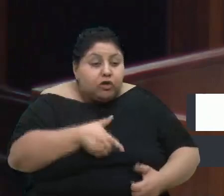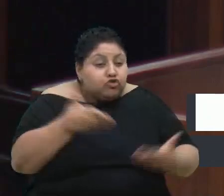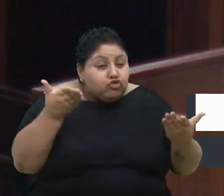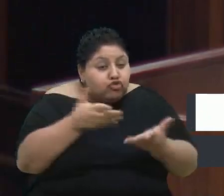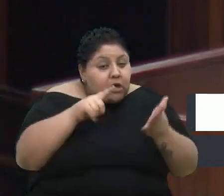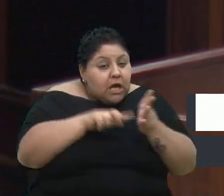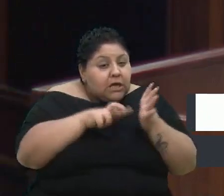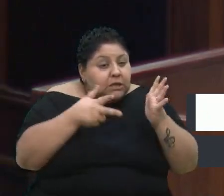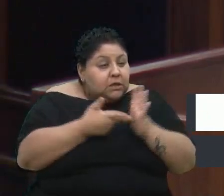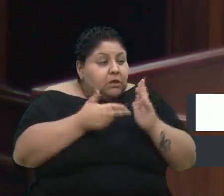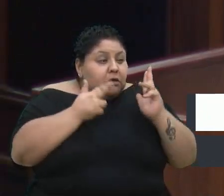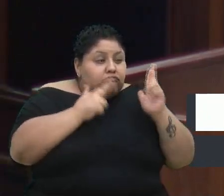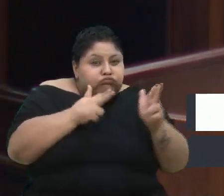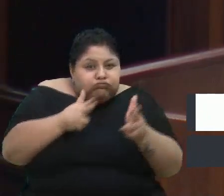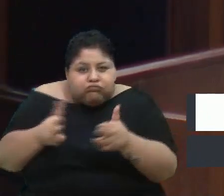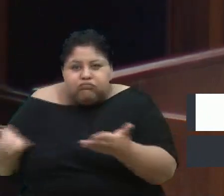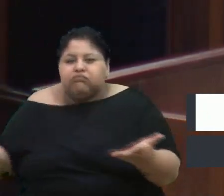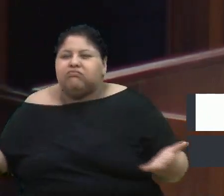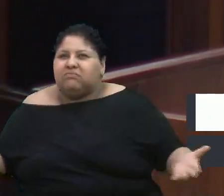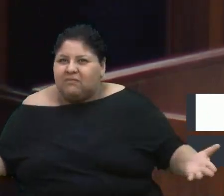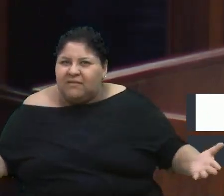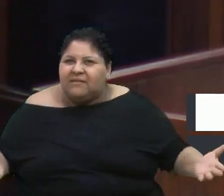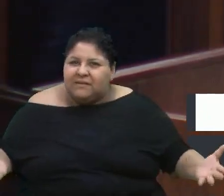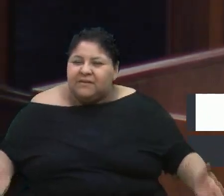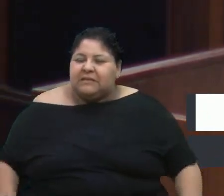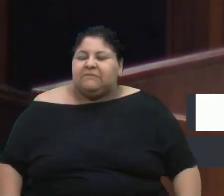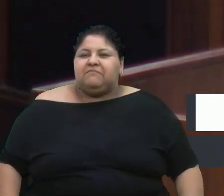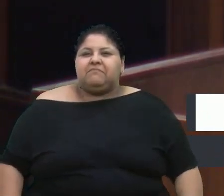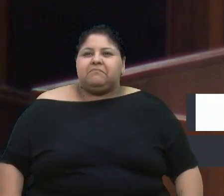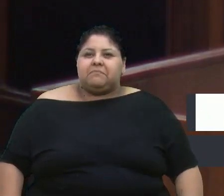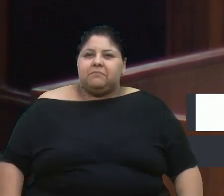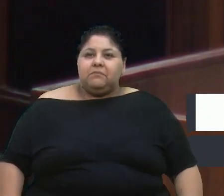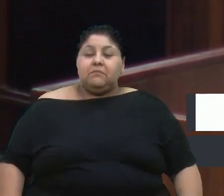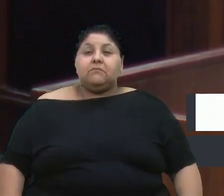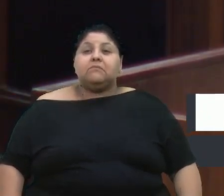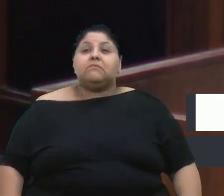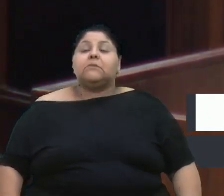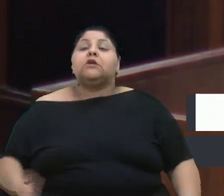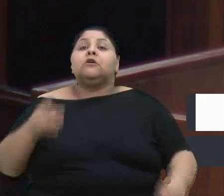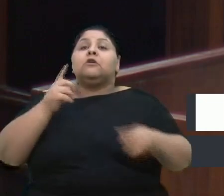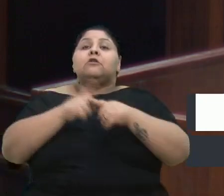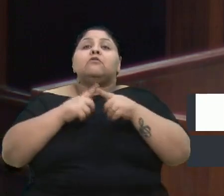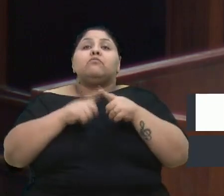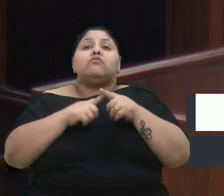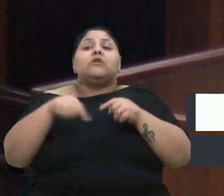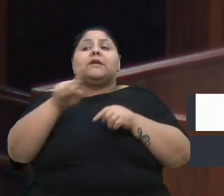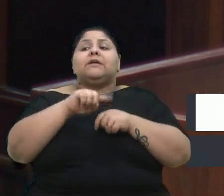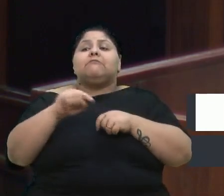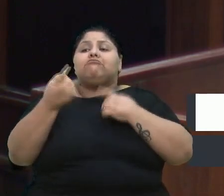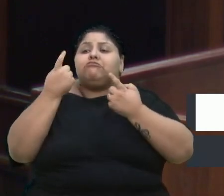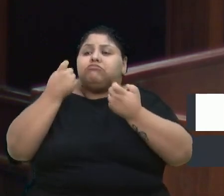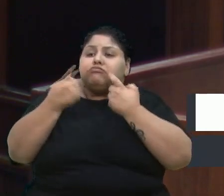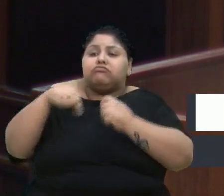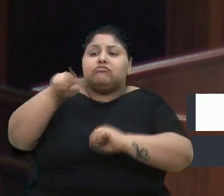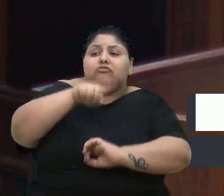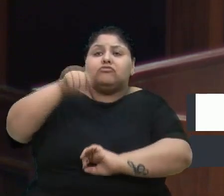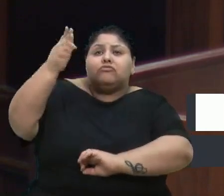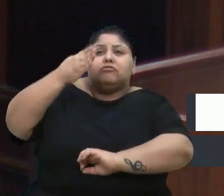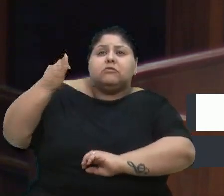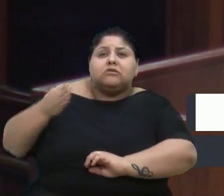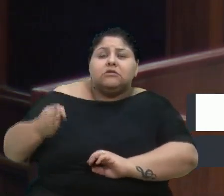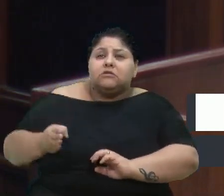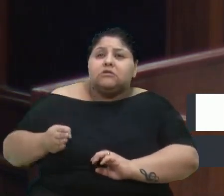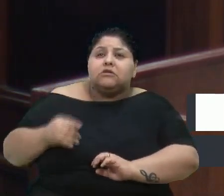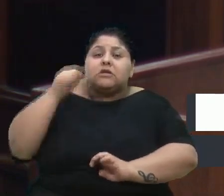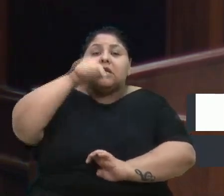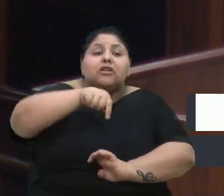Isso já é um atentado a essas crianças. Por que não nos preocupamos com o nosso Brasil? Com a nossa cidade de